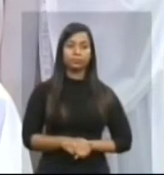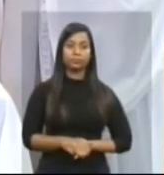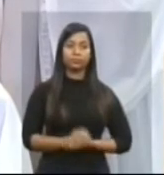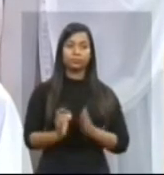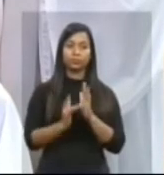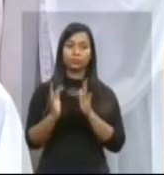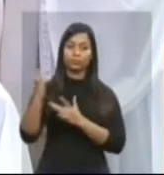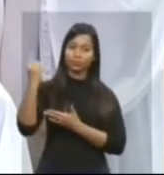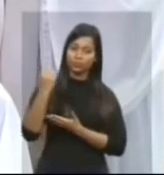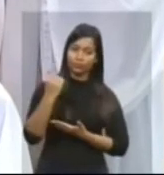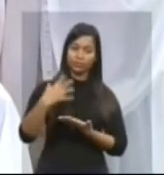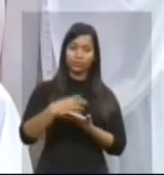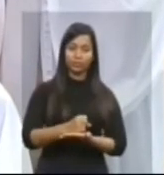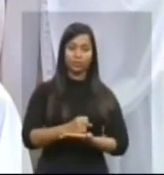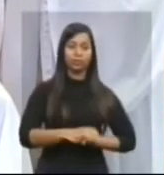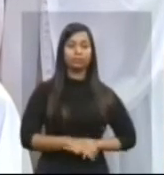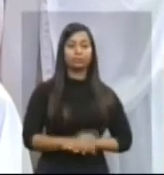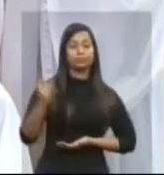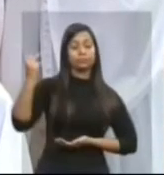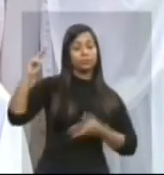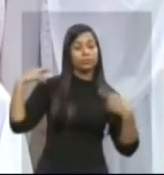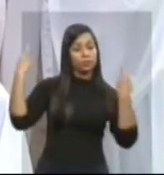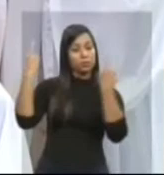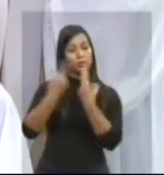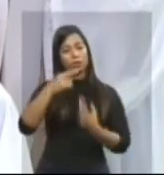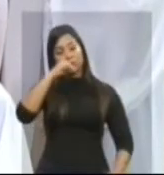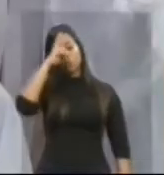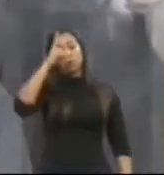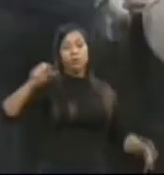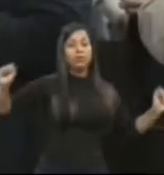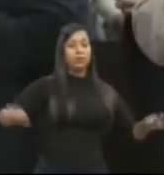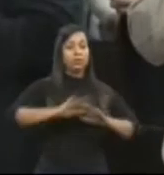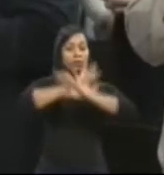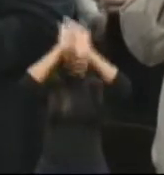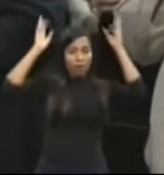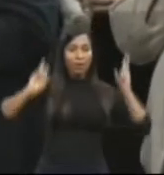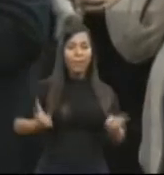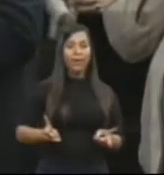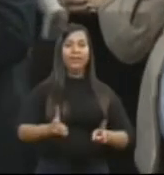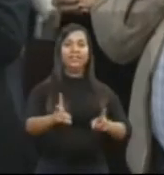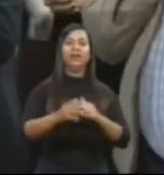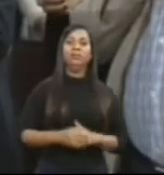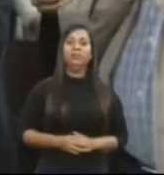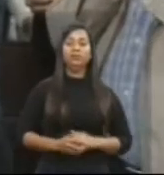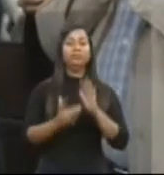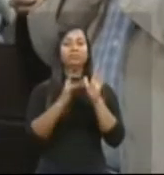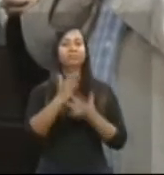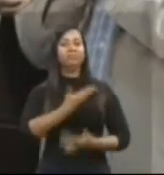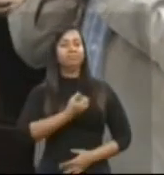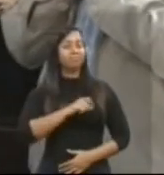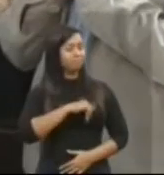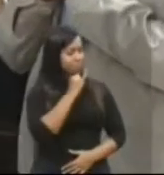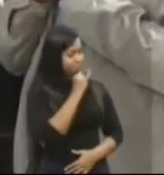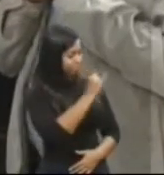vinda gloriosa do Cristo Salvador. Vosso é o reino, poder, glória para sempre.